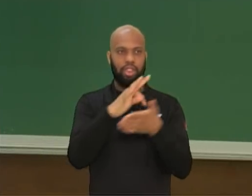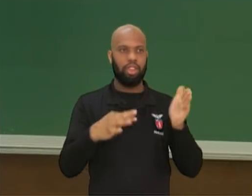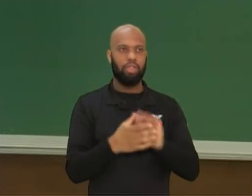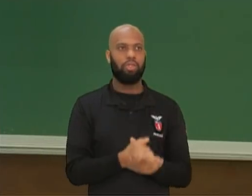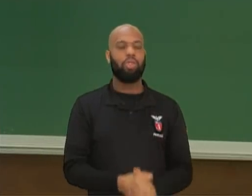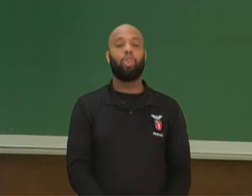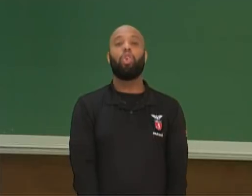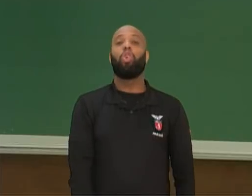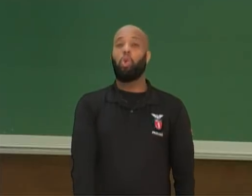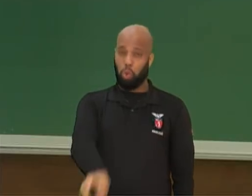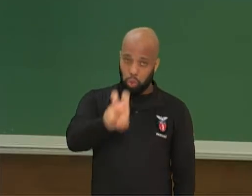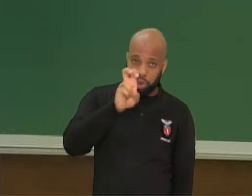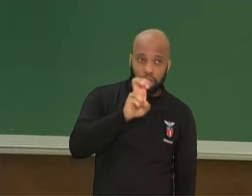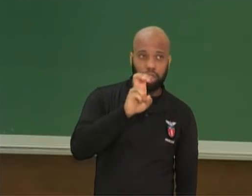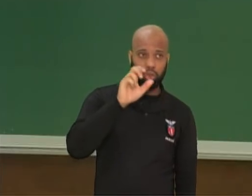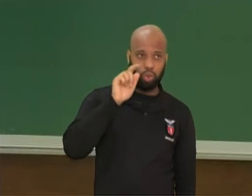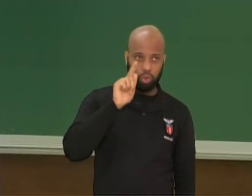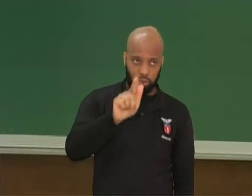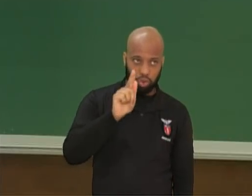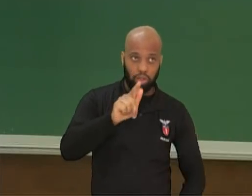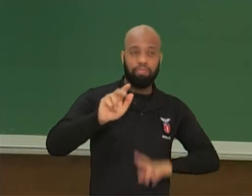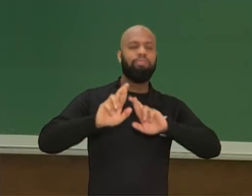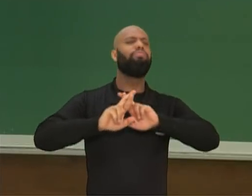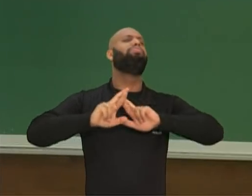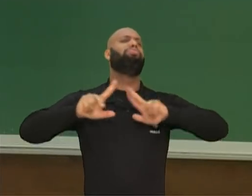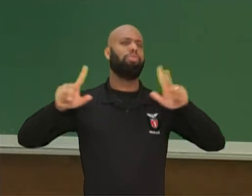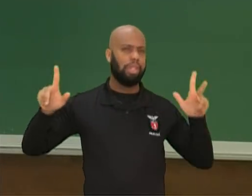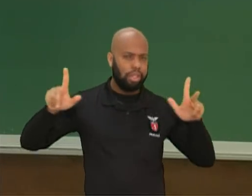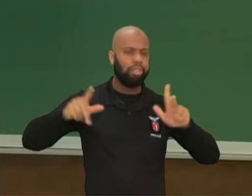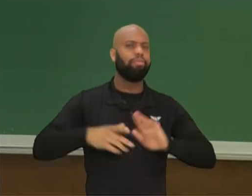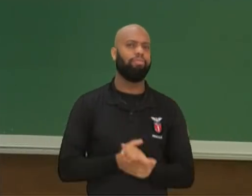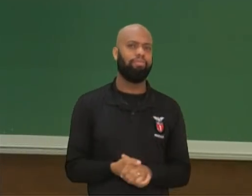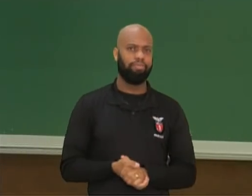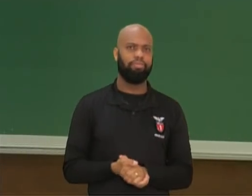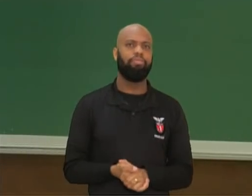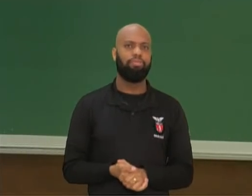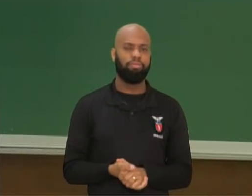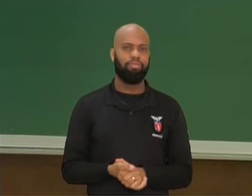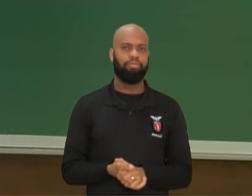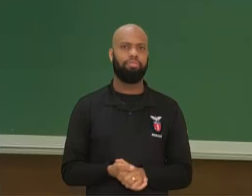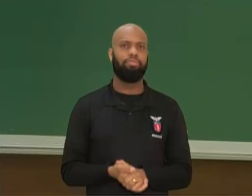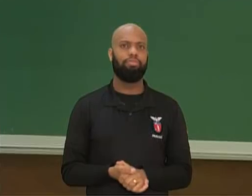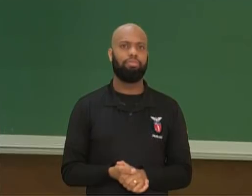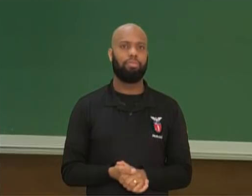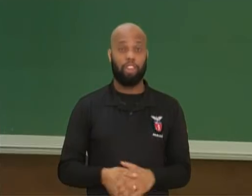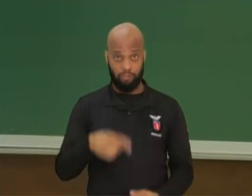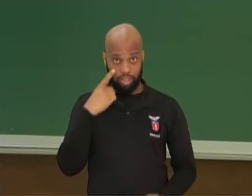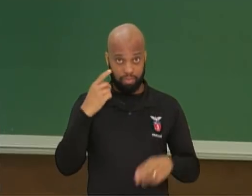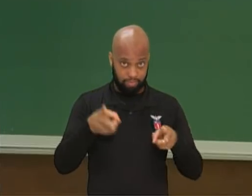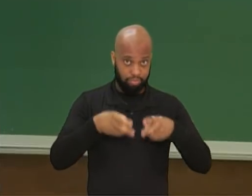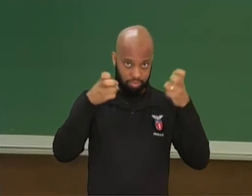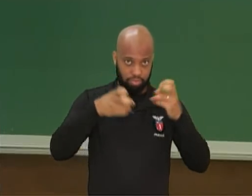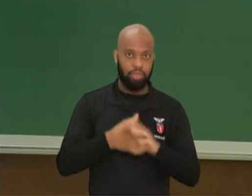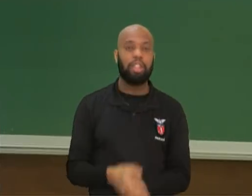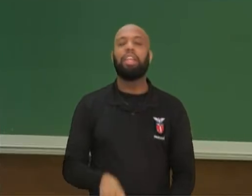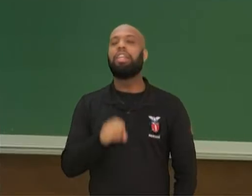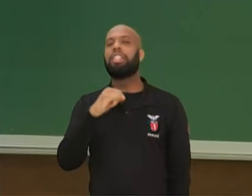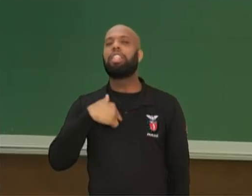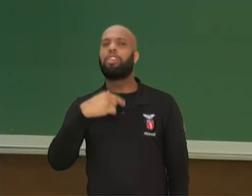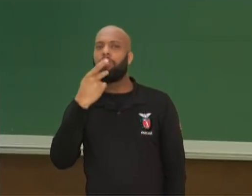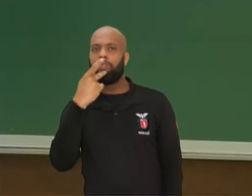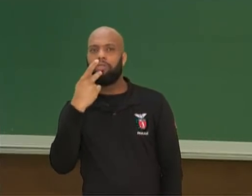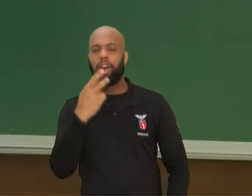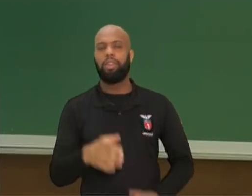O 5G é diferente. Percebe aqui que se eu falasse